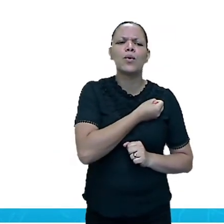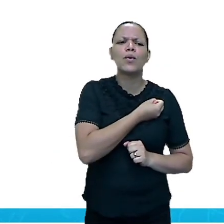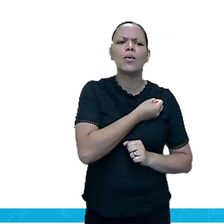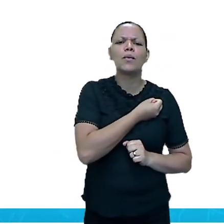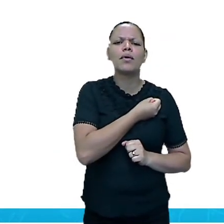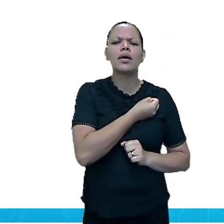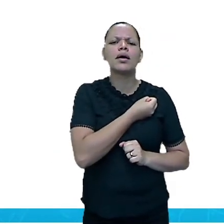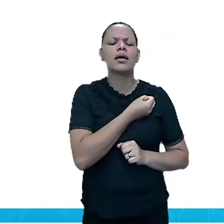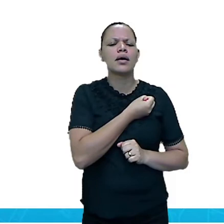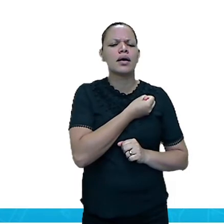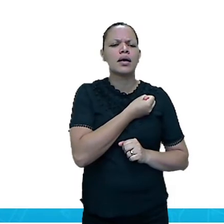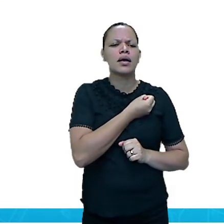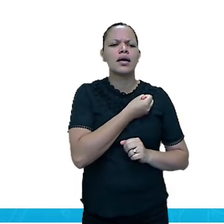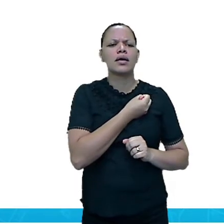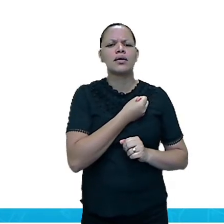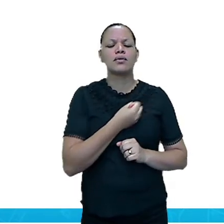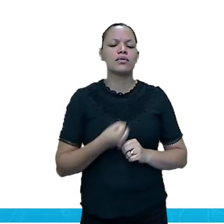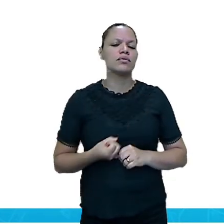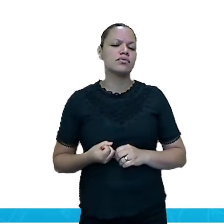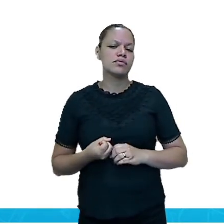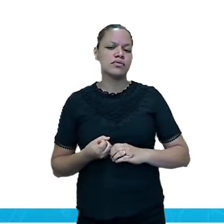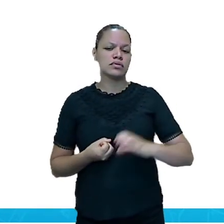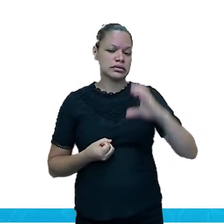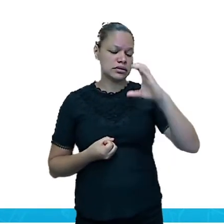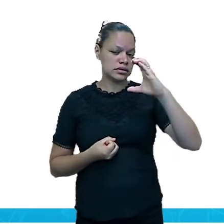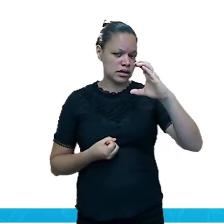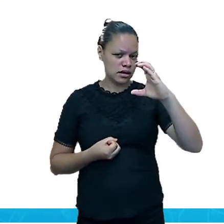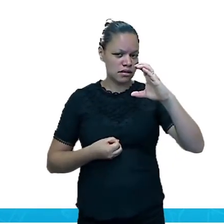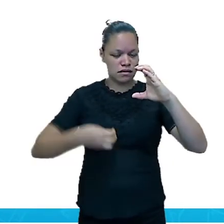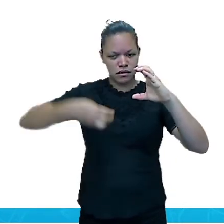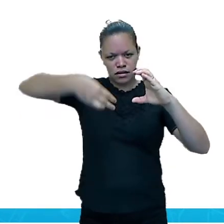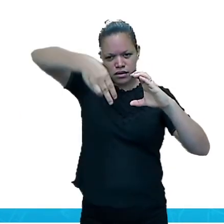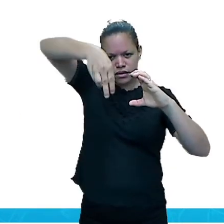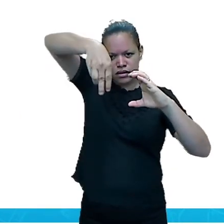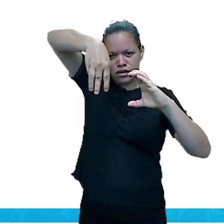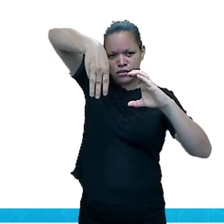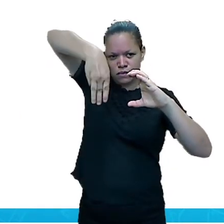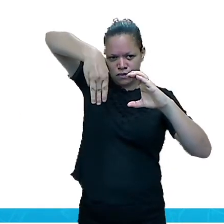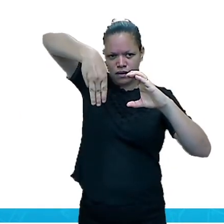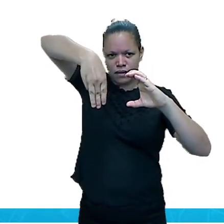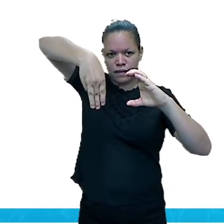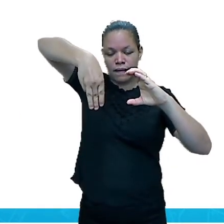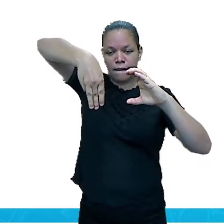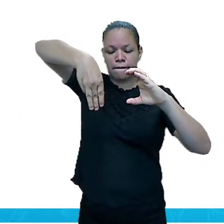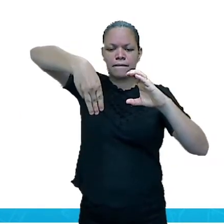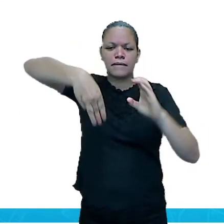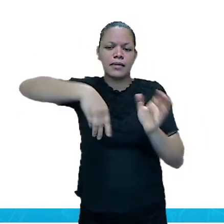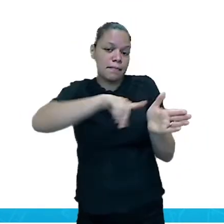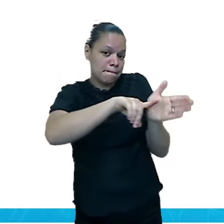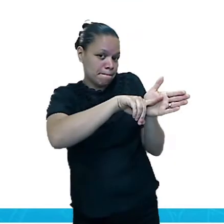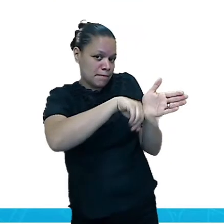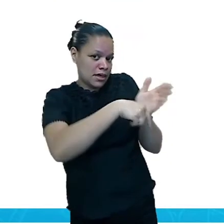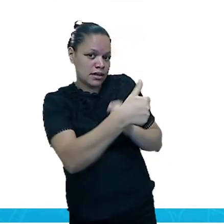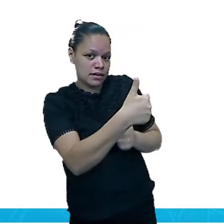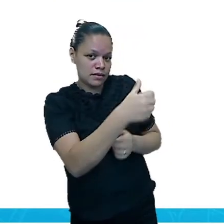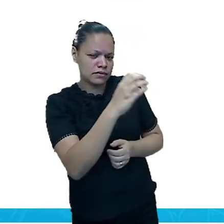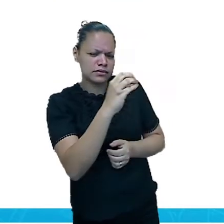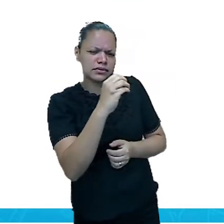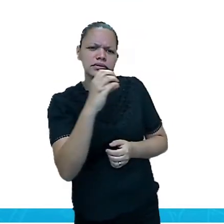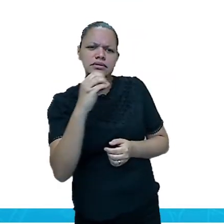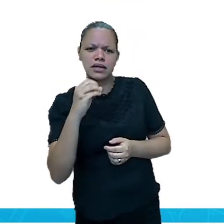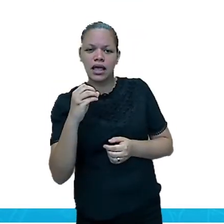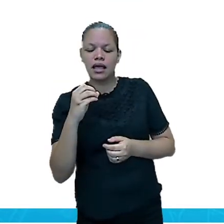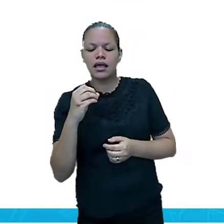a letra CM, as duas letras juntas, seria 1M 1000 menos 100, que é a letra